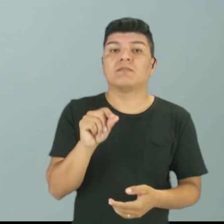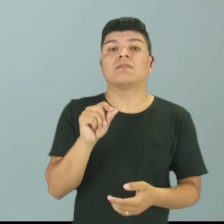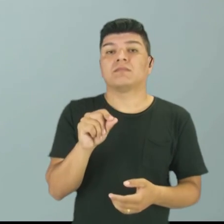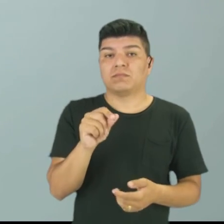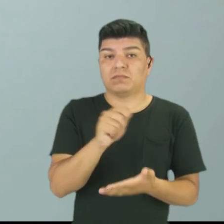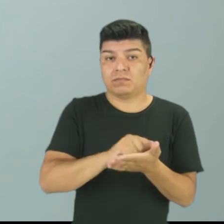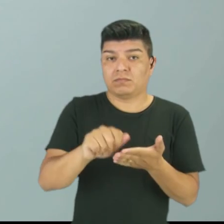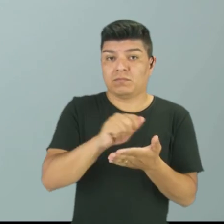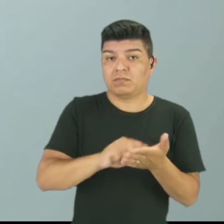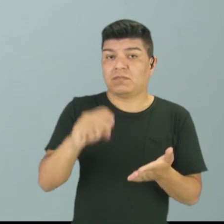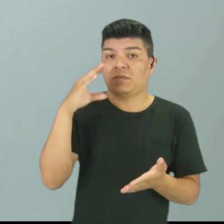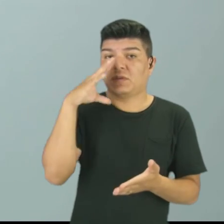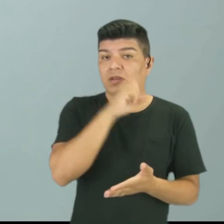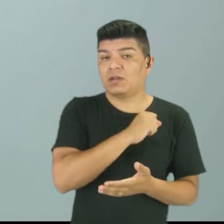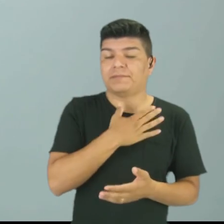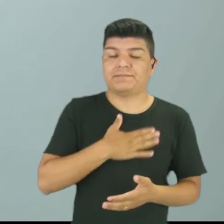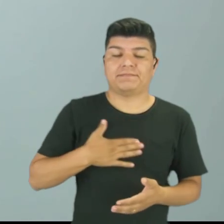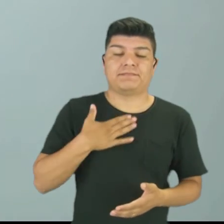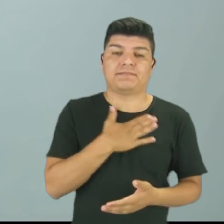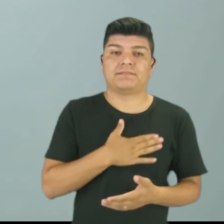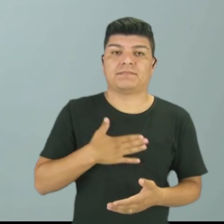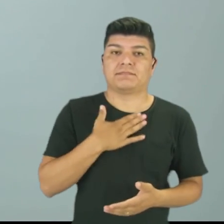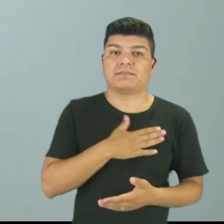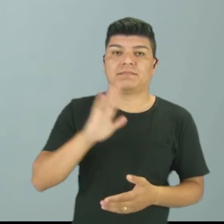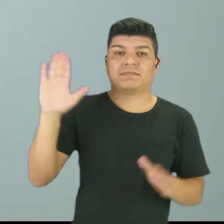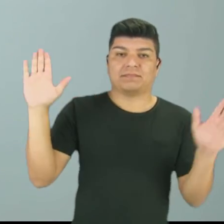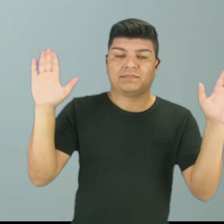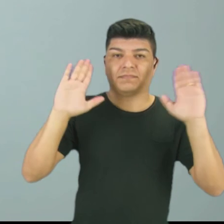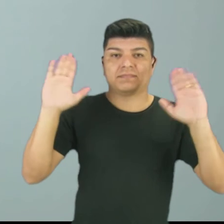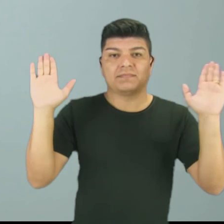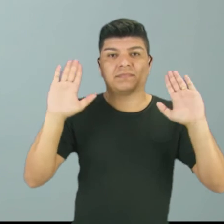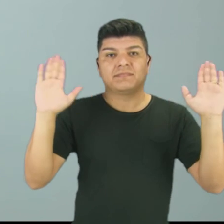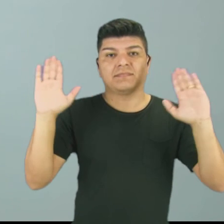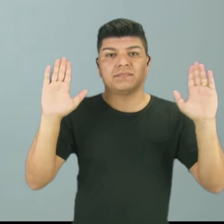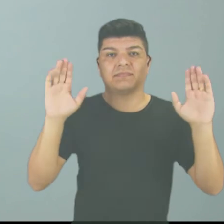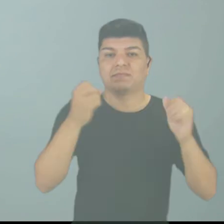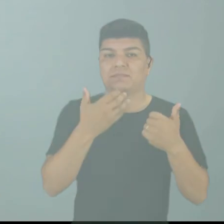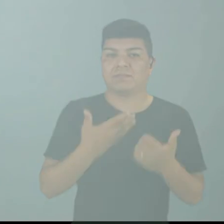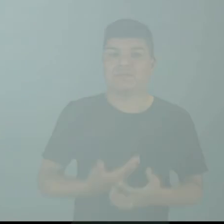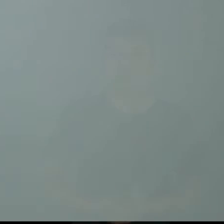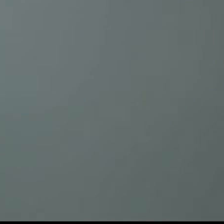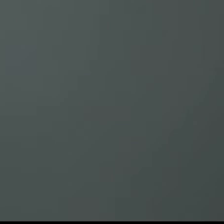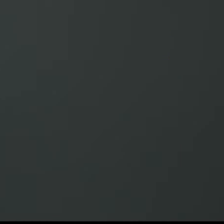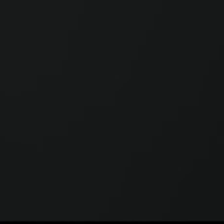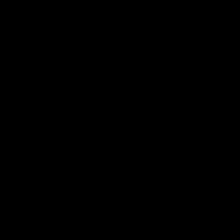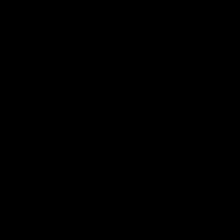de uma escrita rápida e prazerosa. Até a próxima aula. Fiquem bem.